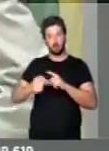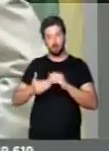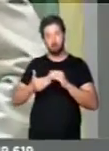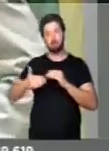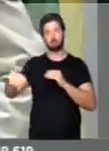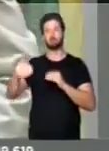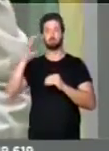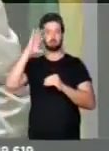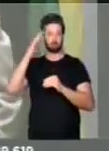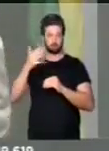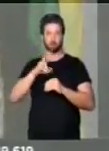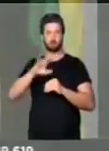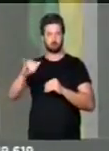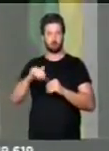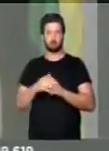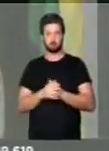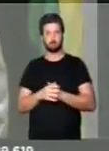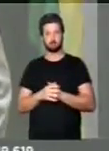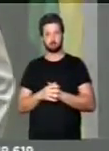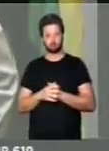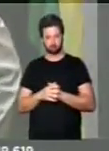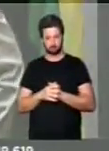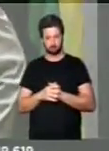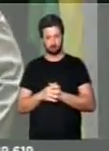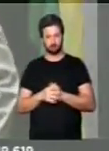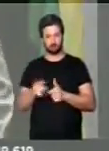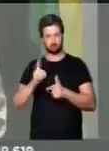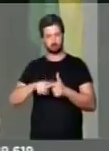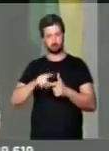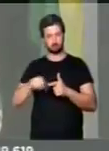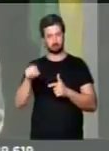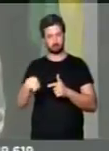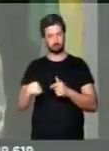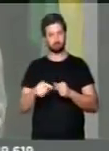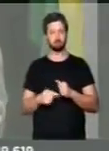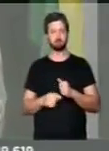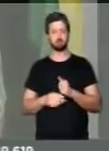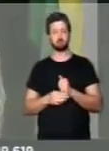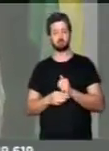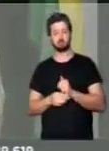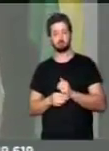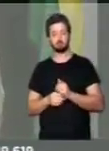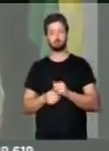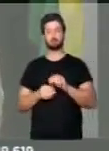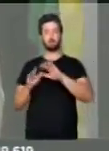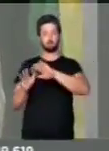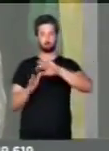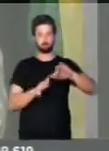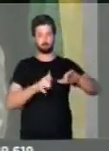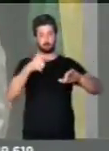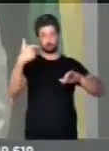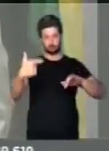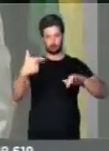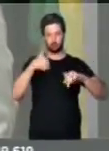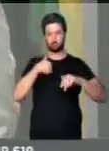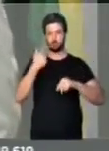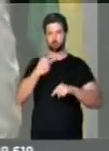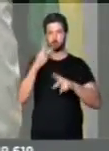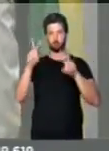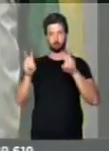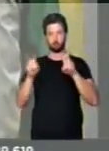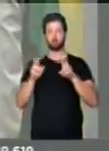irá resolver este problema. O segundo assunto que me traz à